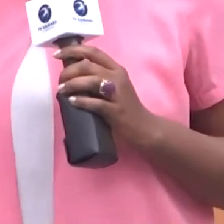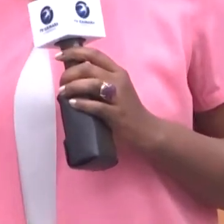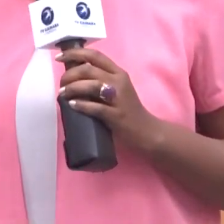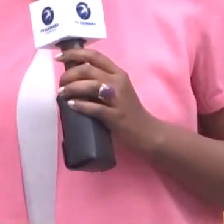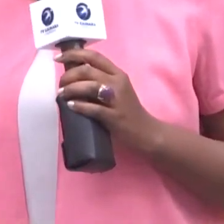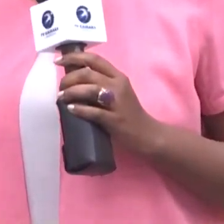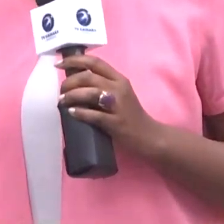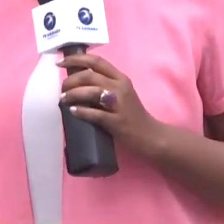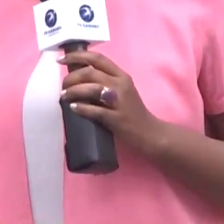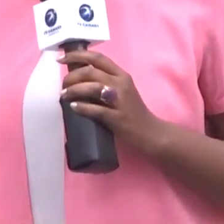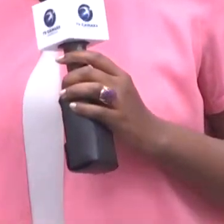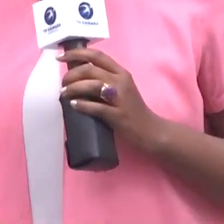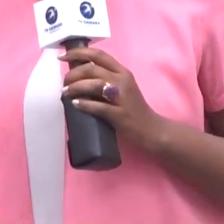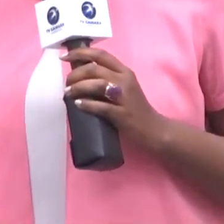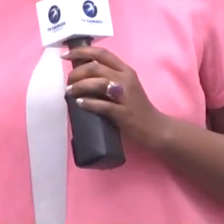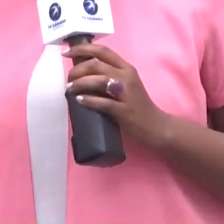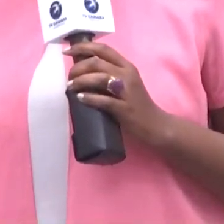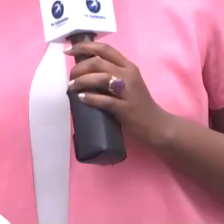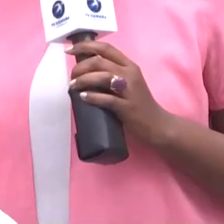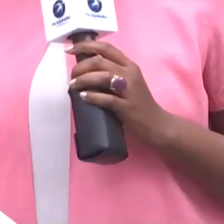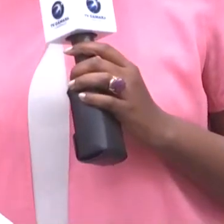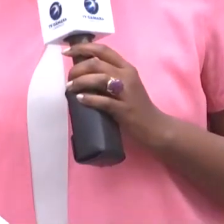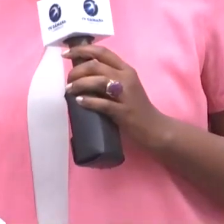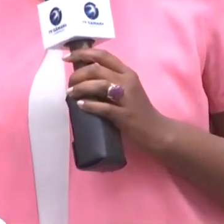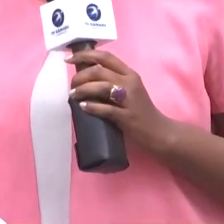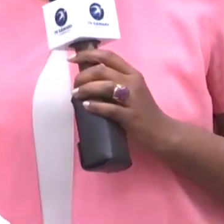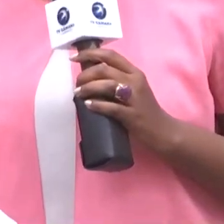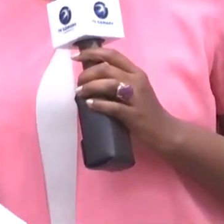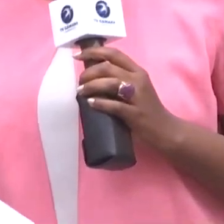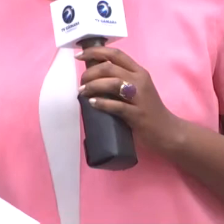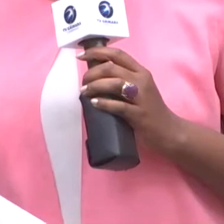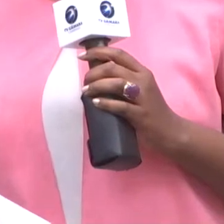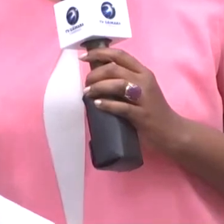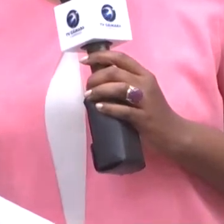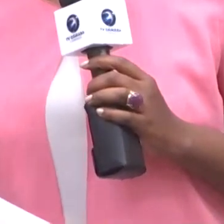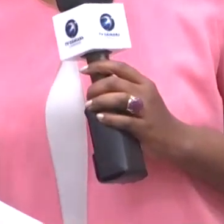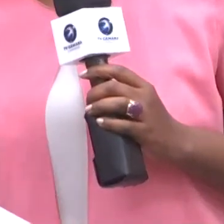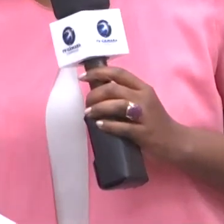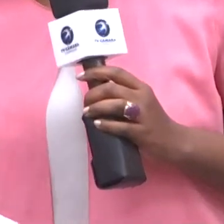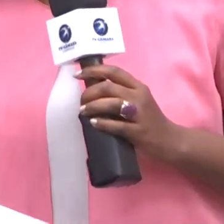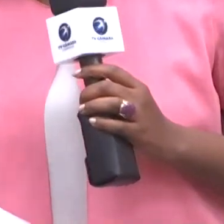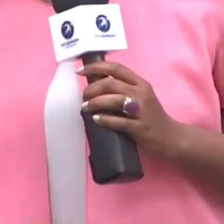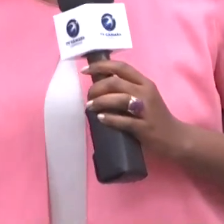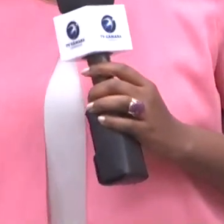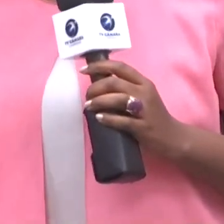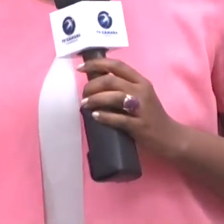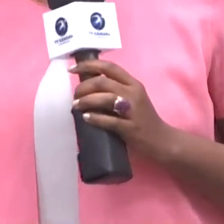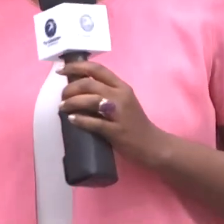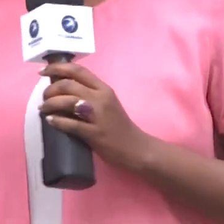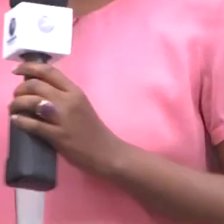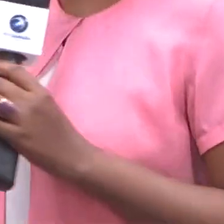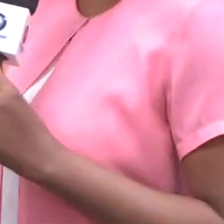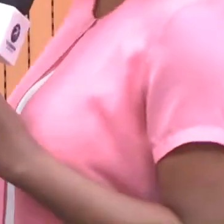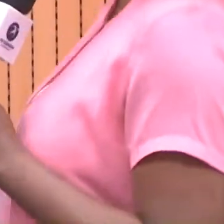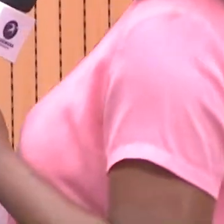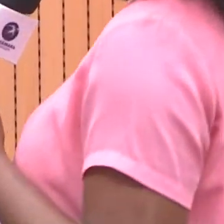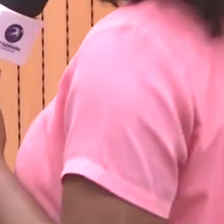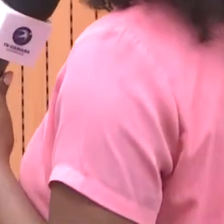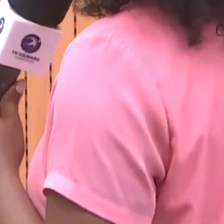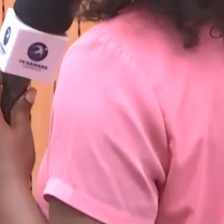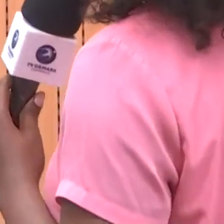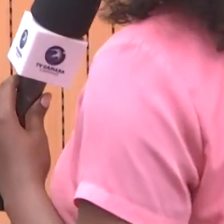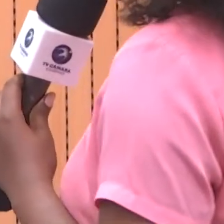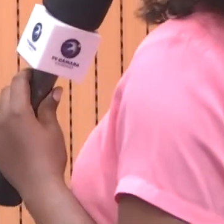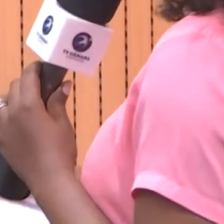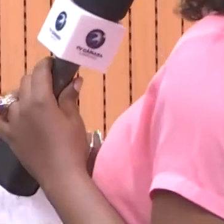das famílias com os dependentes químicos. Eu vou conversar agora com o vereador Nelson Osseri, que é presidente da comissão. Vereador,